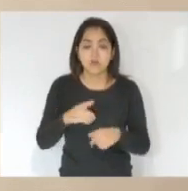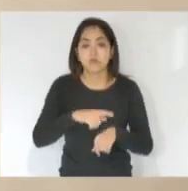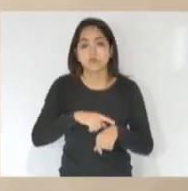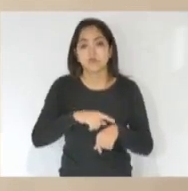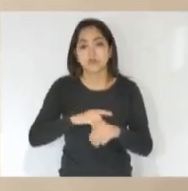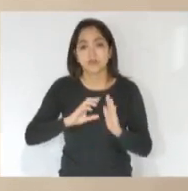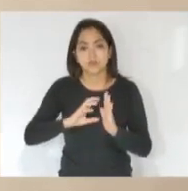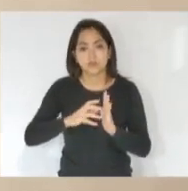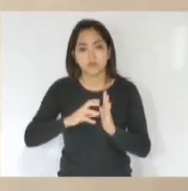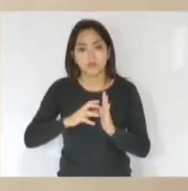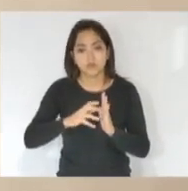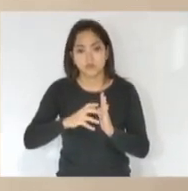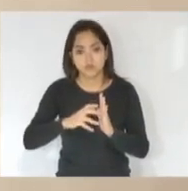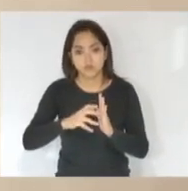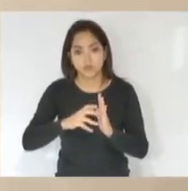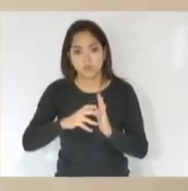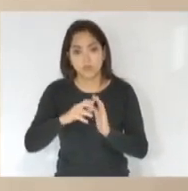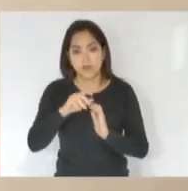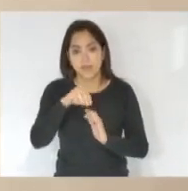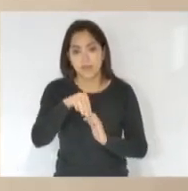político, ao MDB,